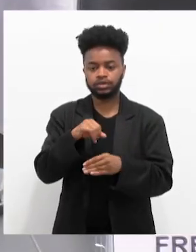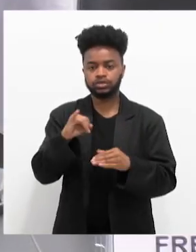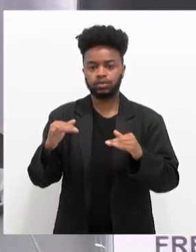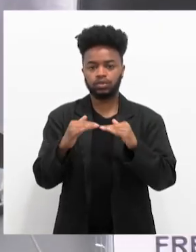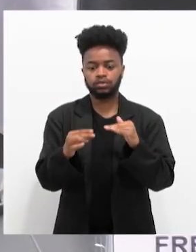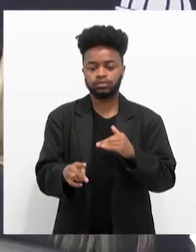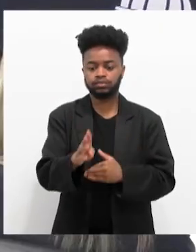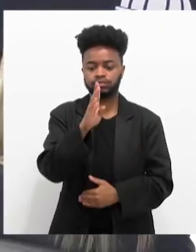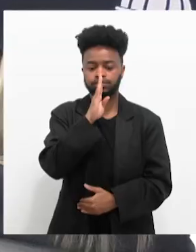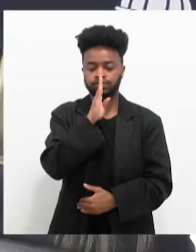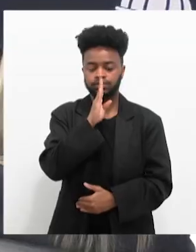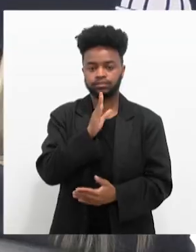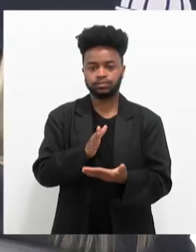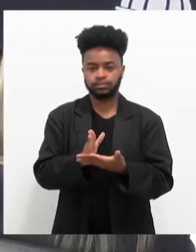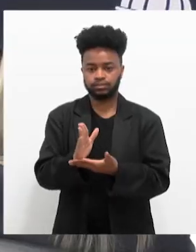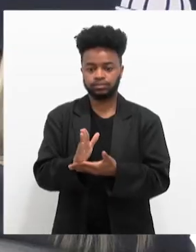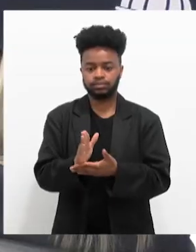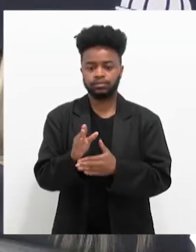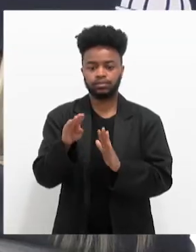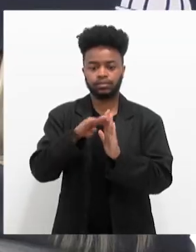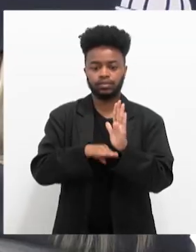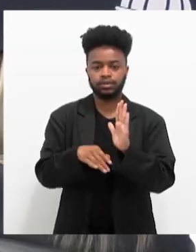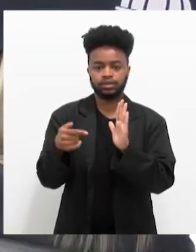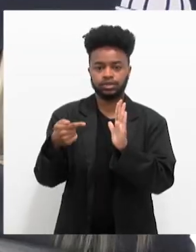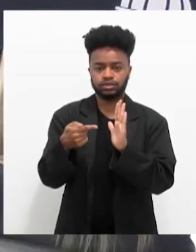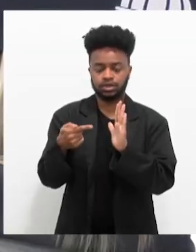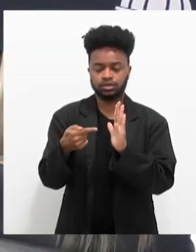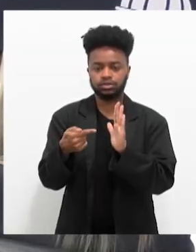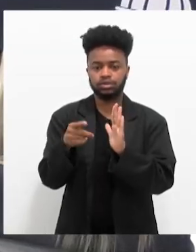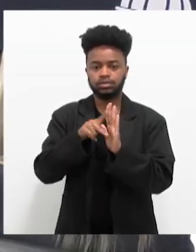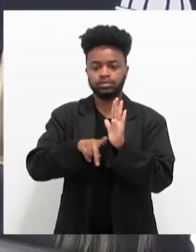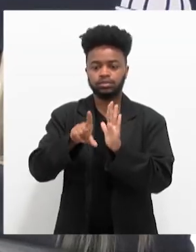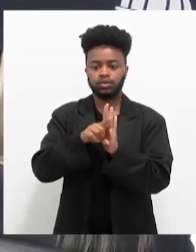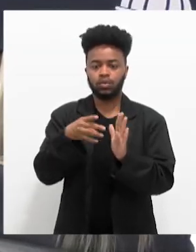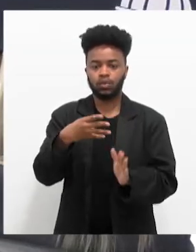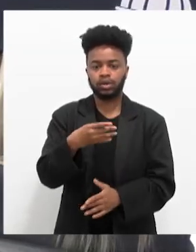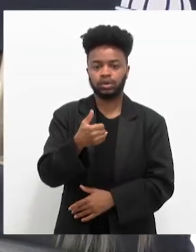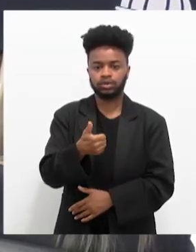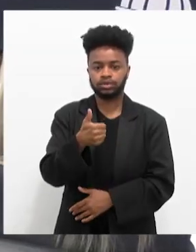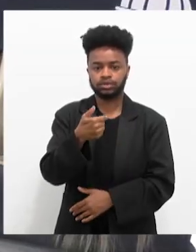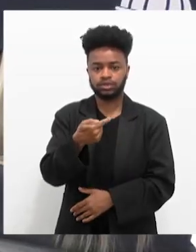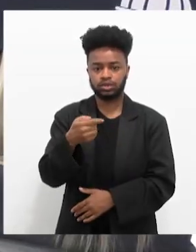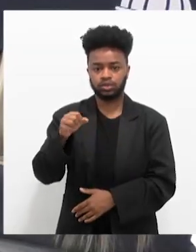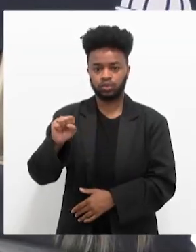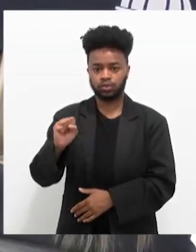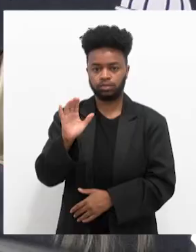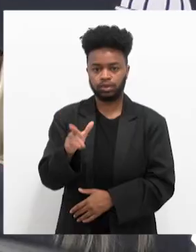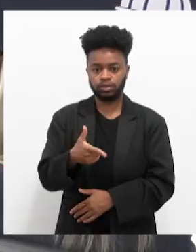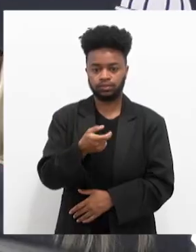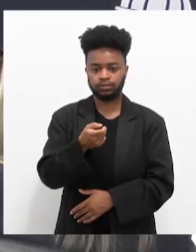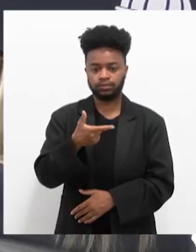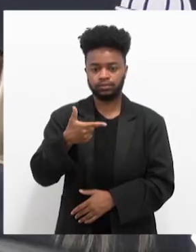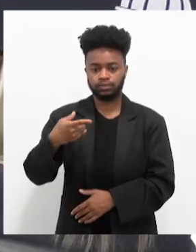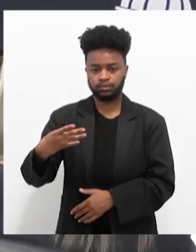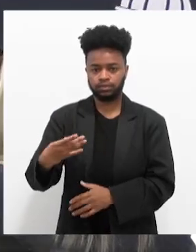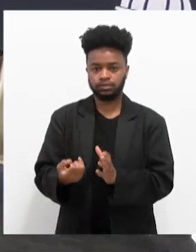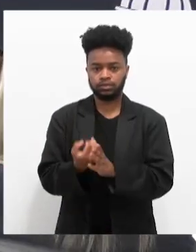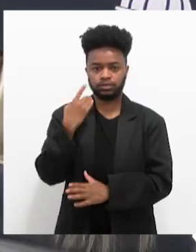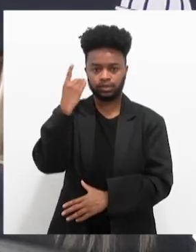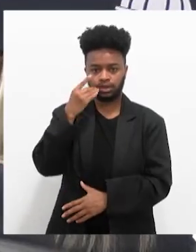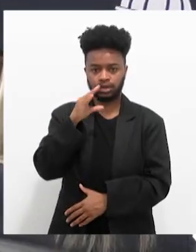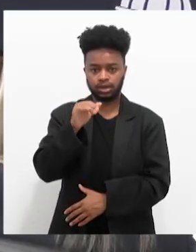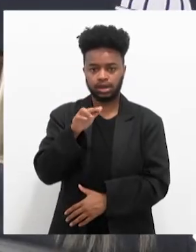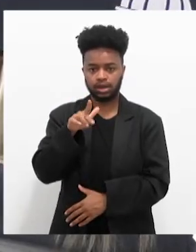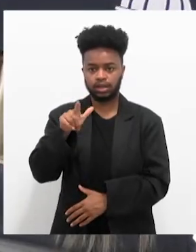permaneçam como estão, aprovado. Item 7. Projeto de lei 4178 de 24, de autoria da deputada Carla Machado, que